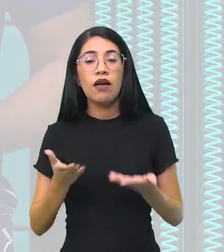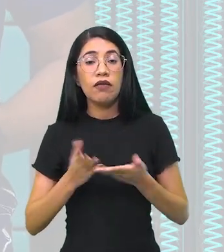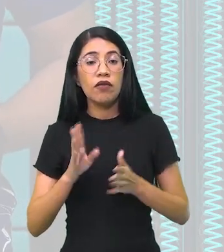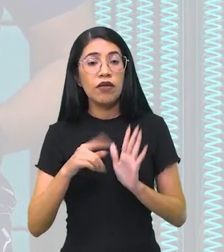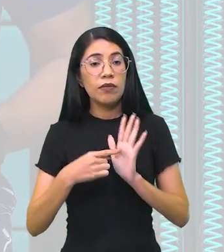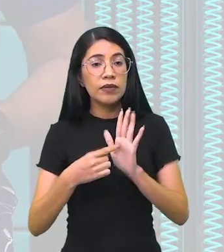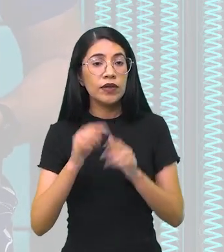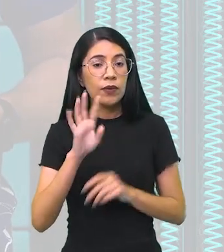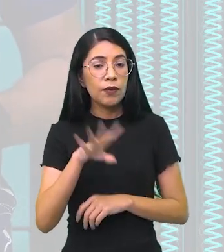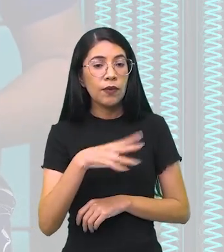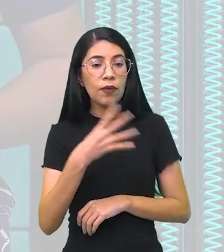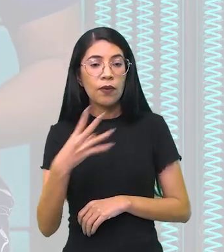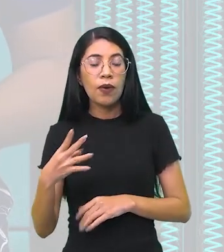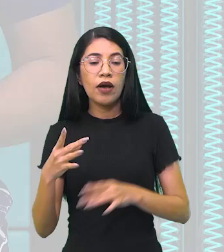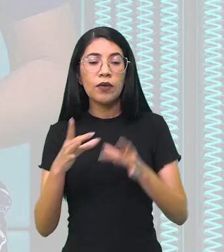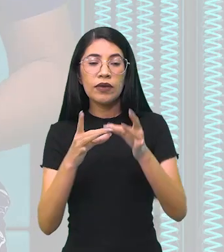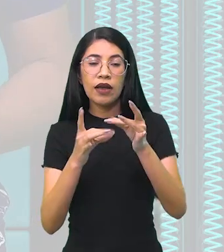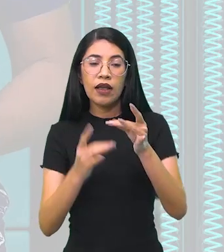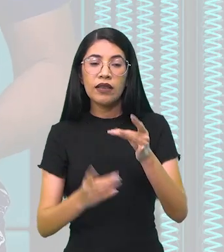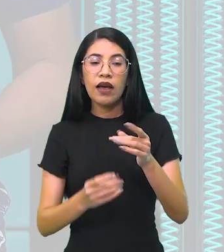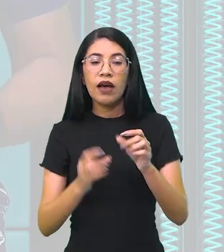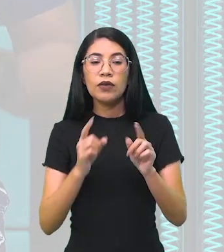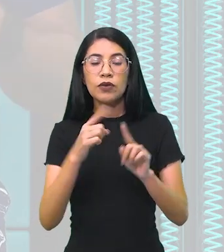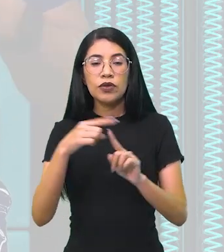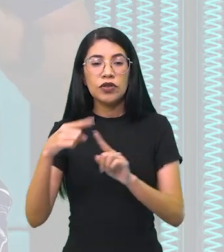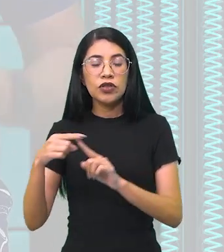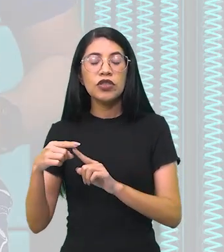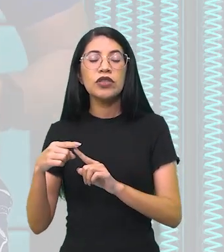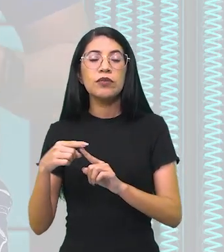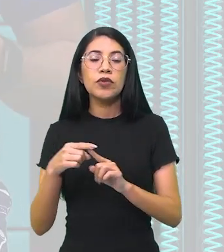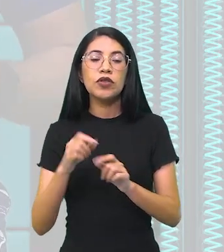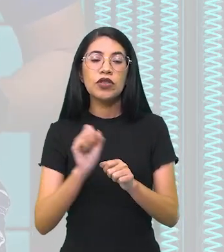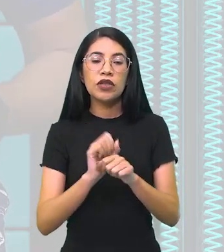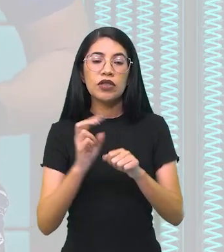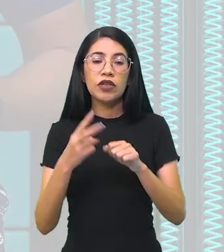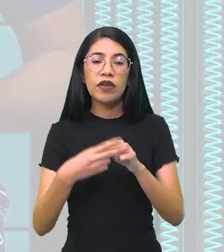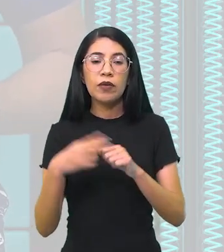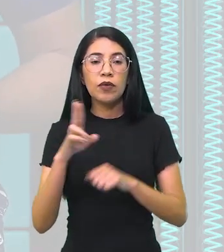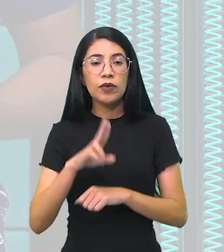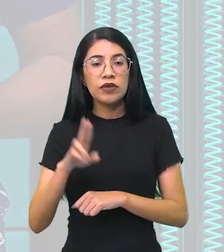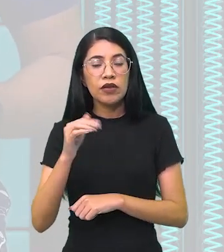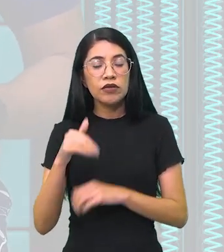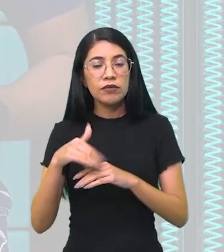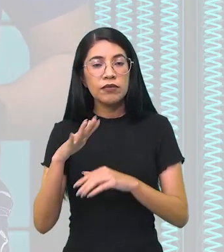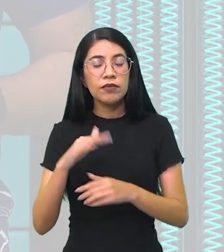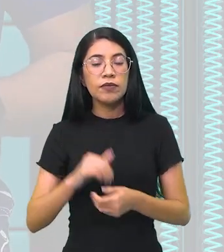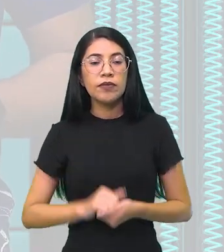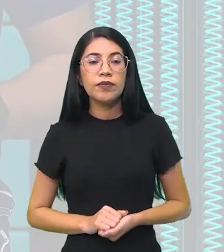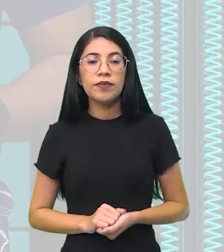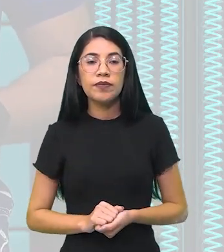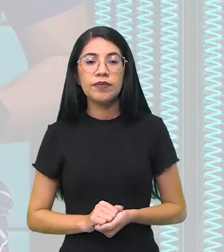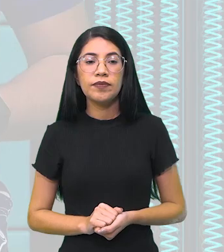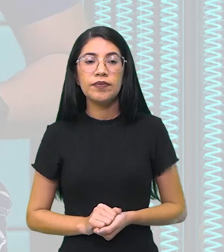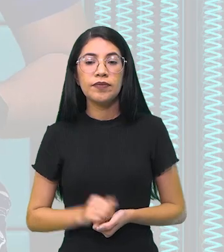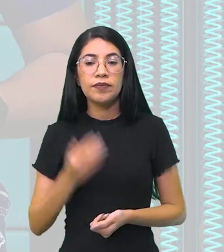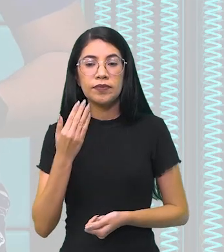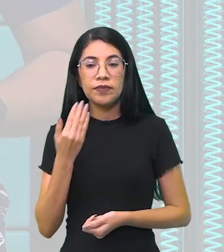seguir o quadro de classificação dos advérbios mais comuns. Vamos dar uma olhadinha.